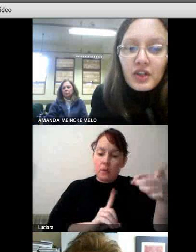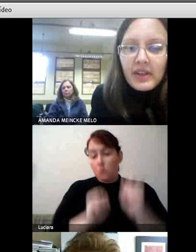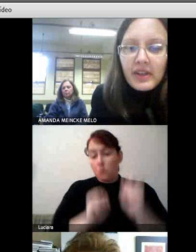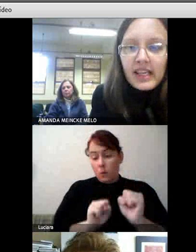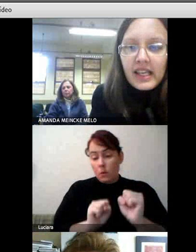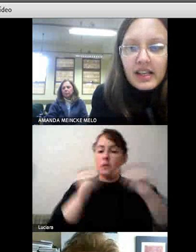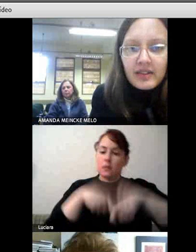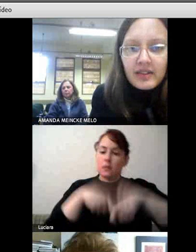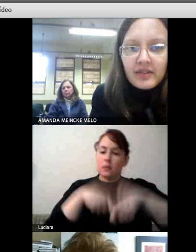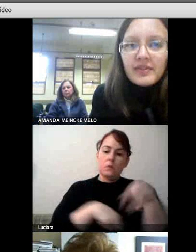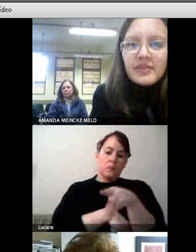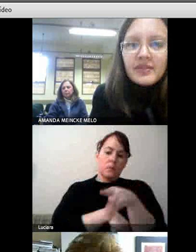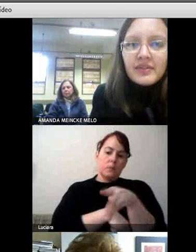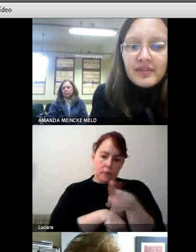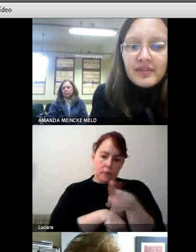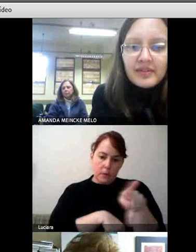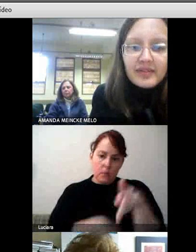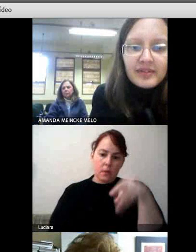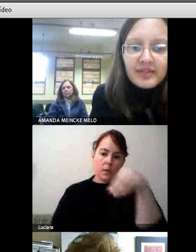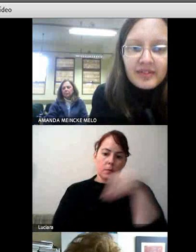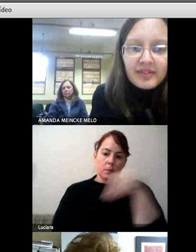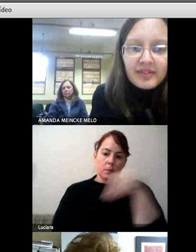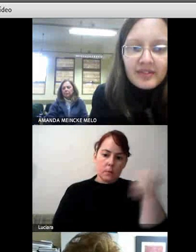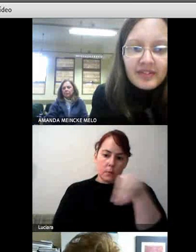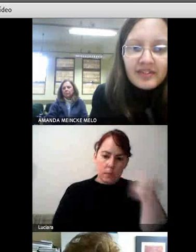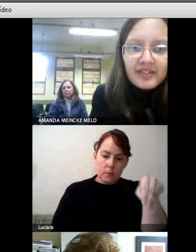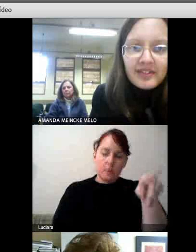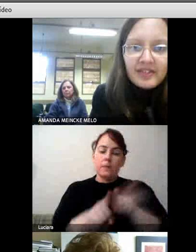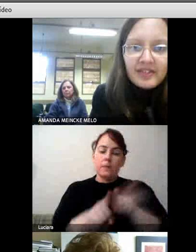hoje à pesquisa? Trabalho em Porto Alegre.